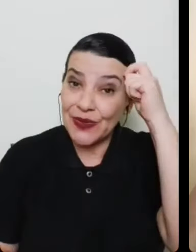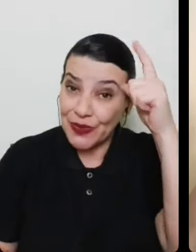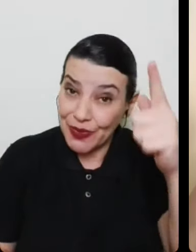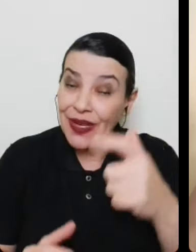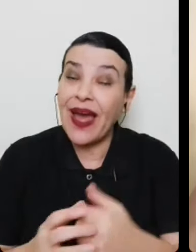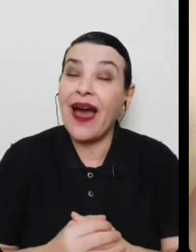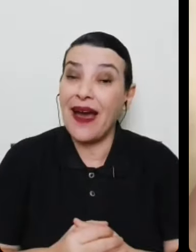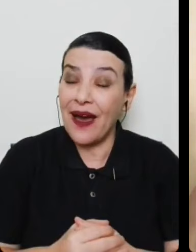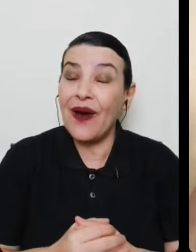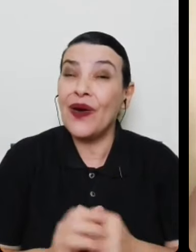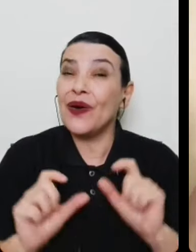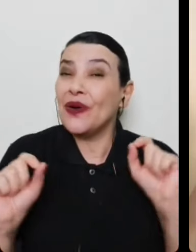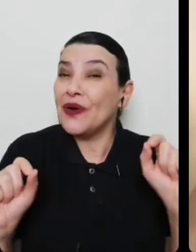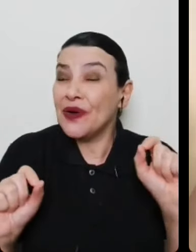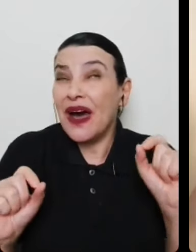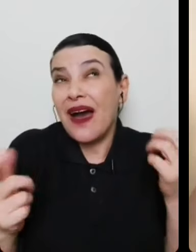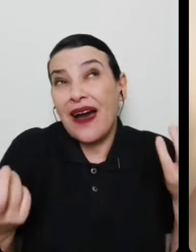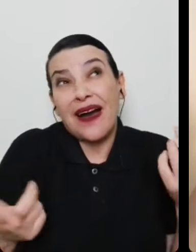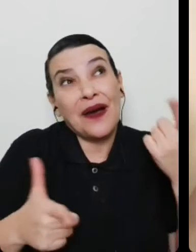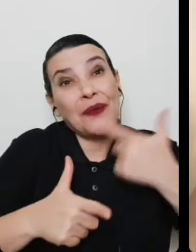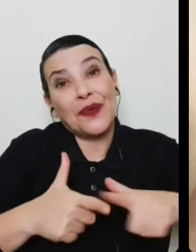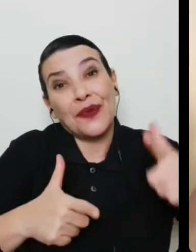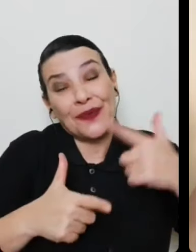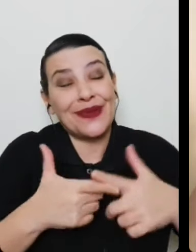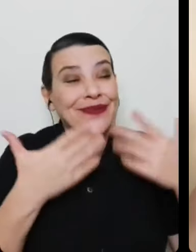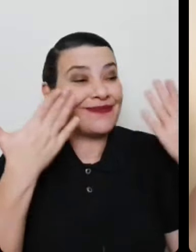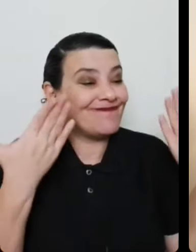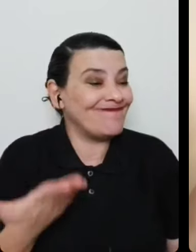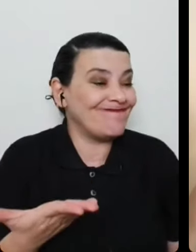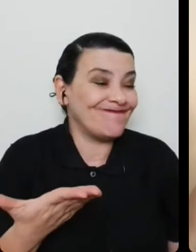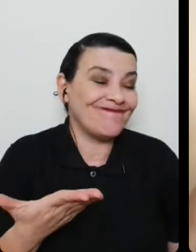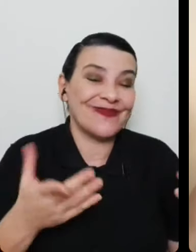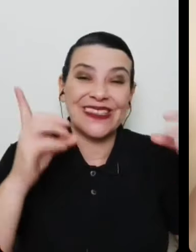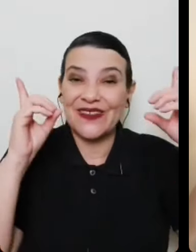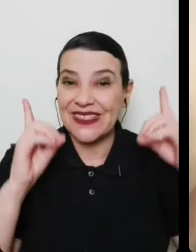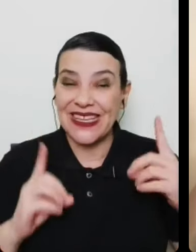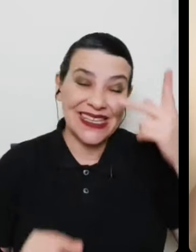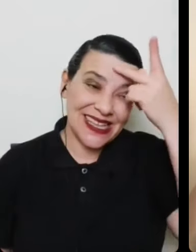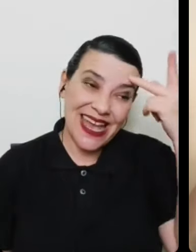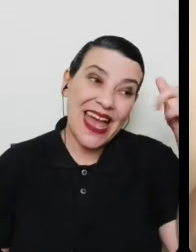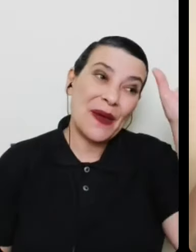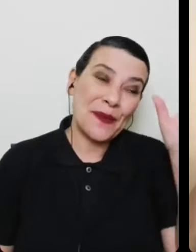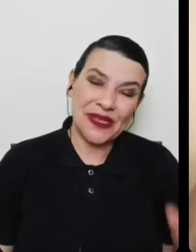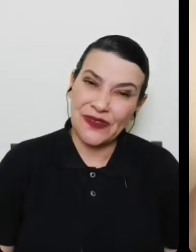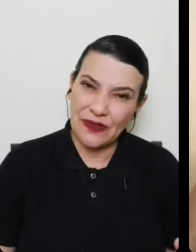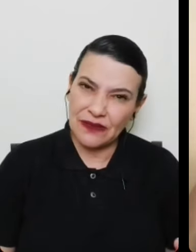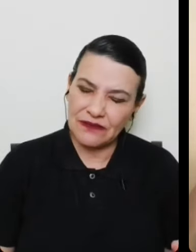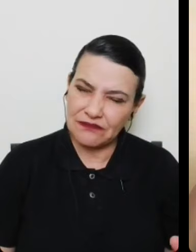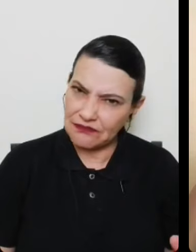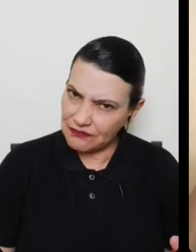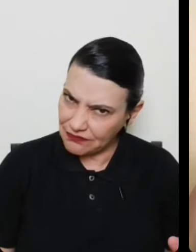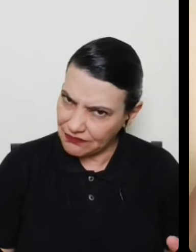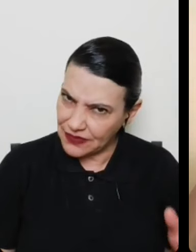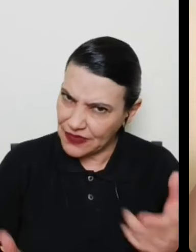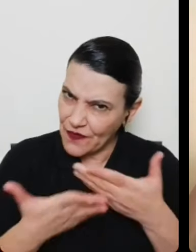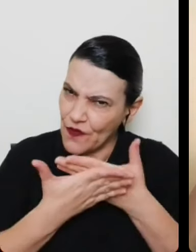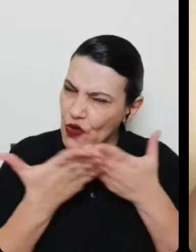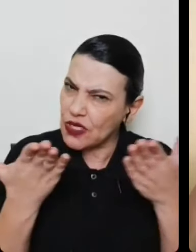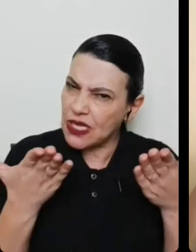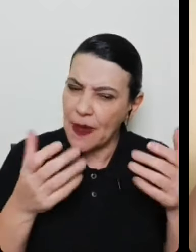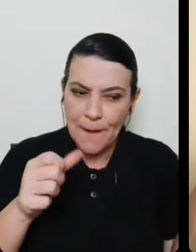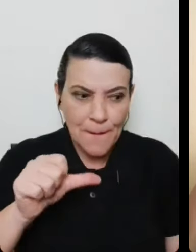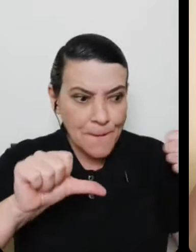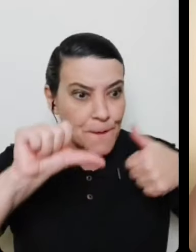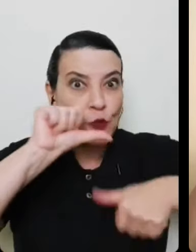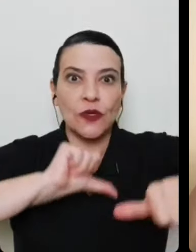ideia de que o problema é a deficiência, de que o problema é a pessoa. Se você conseguir desestruturar